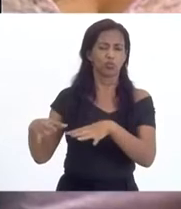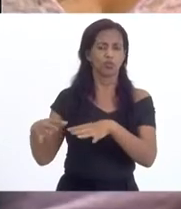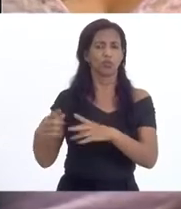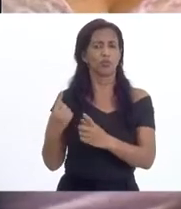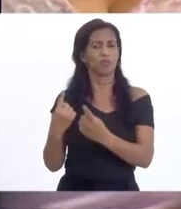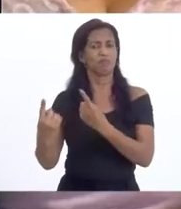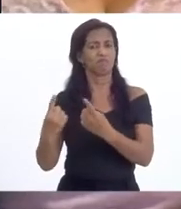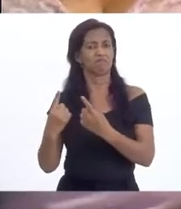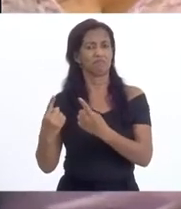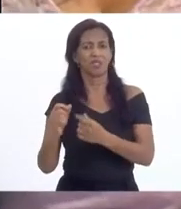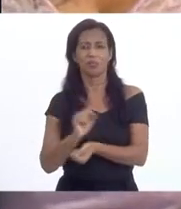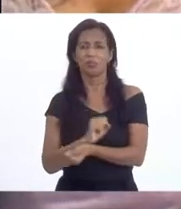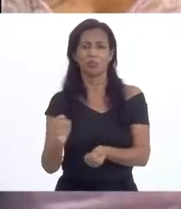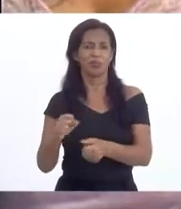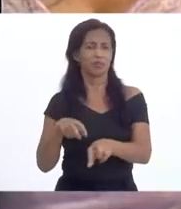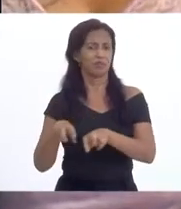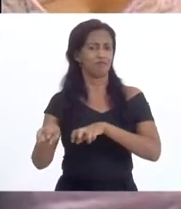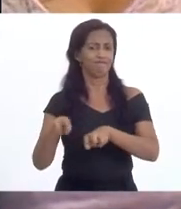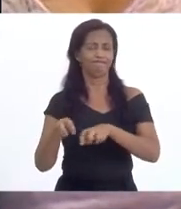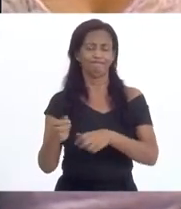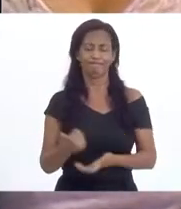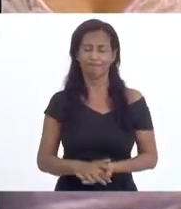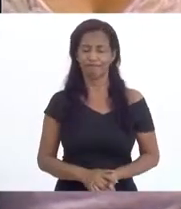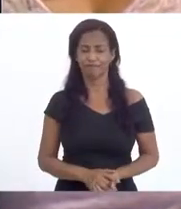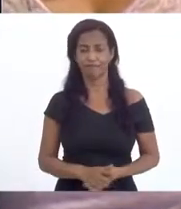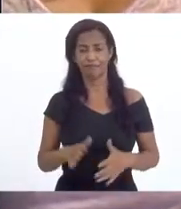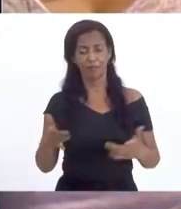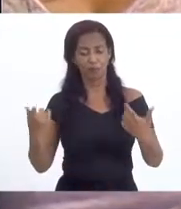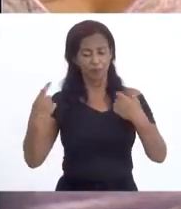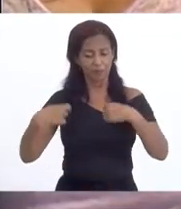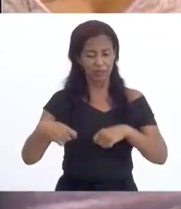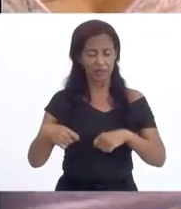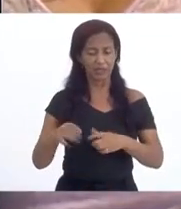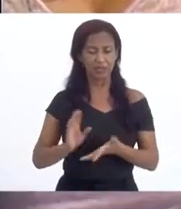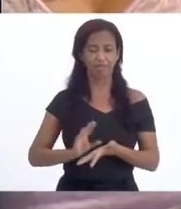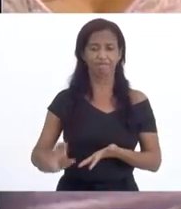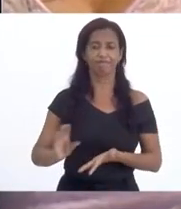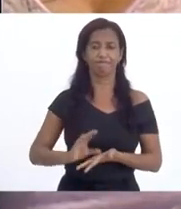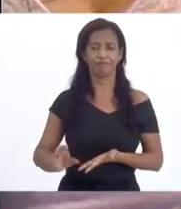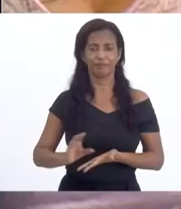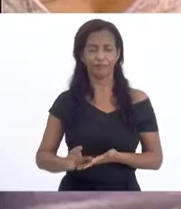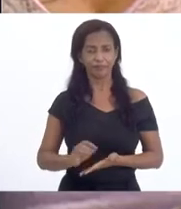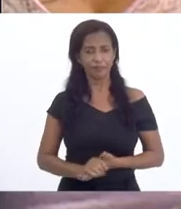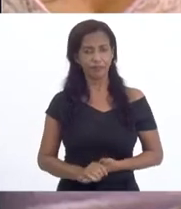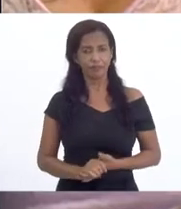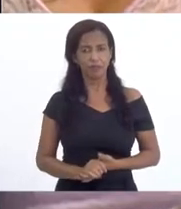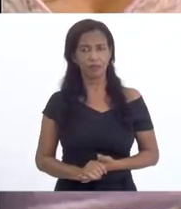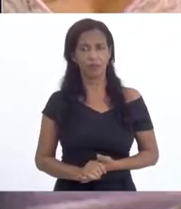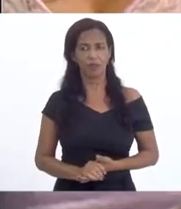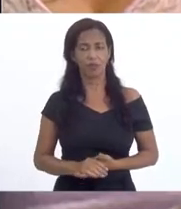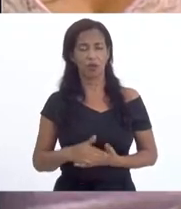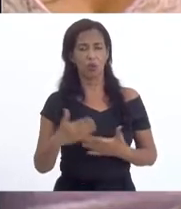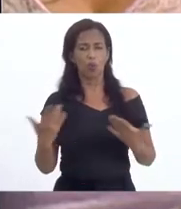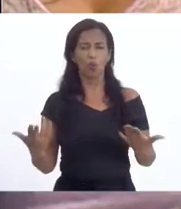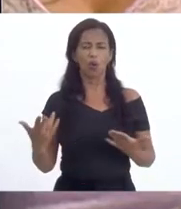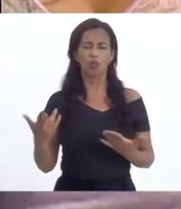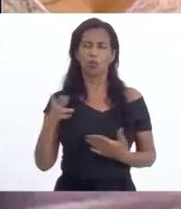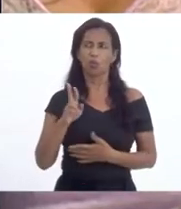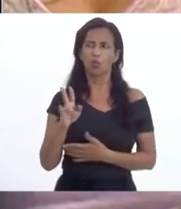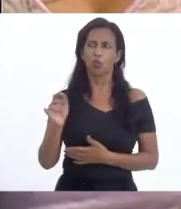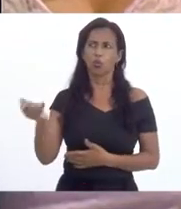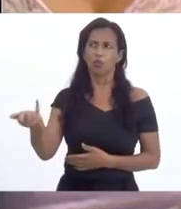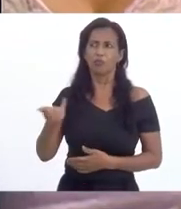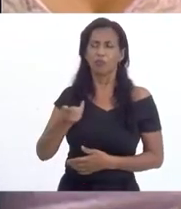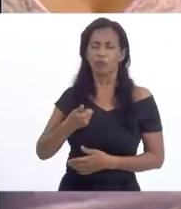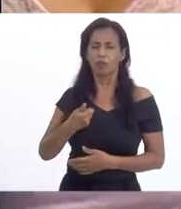estradas intransitáveis. Então, é preciso se investir. Quando o Rui me disse